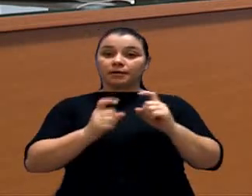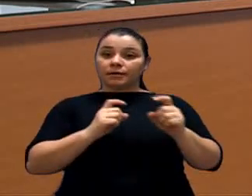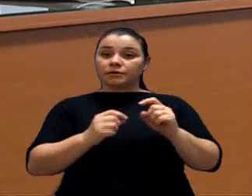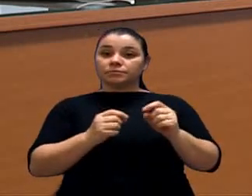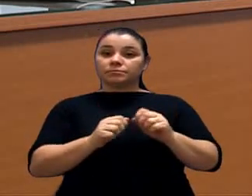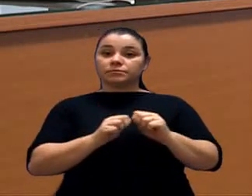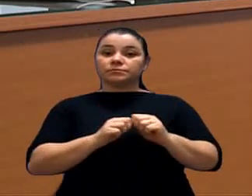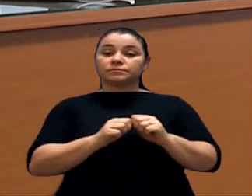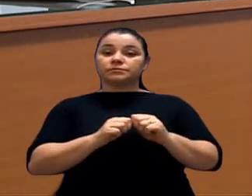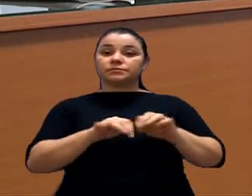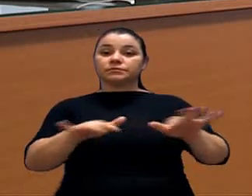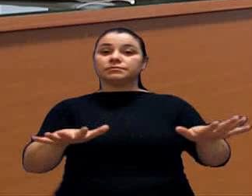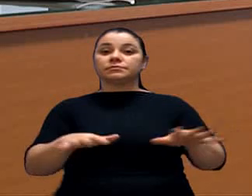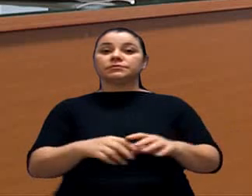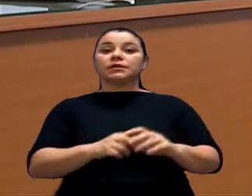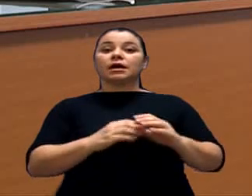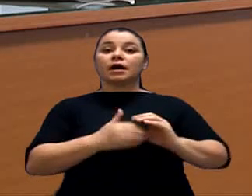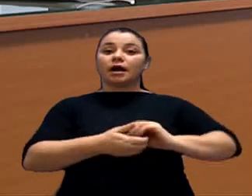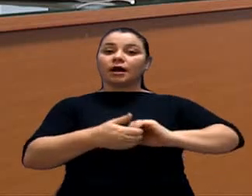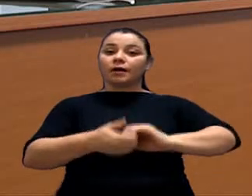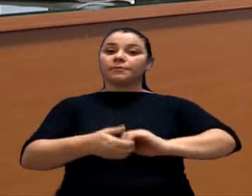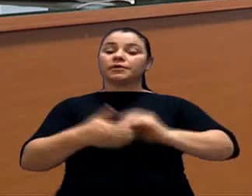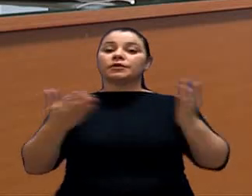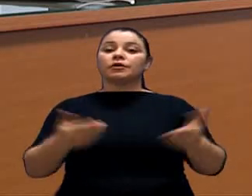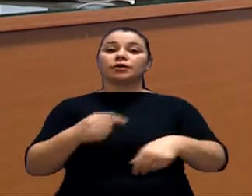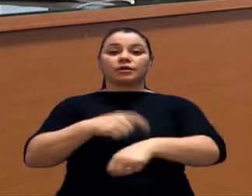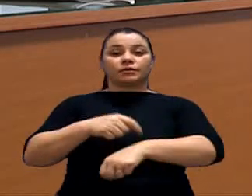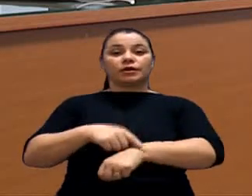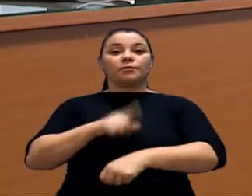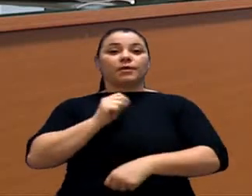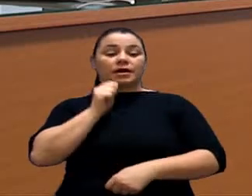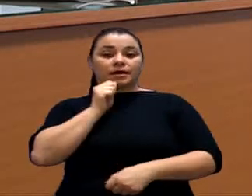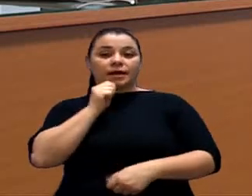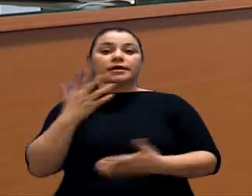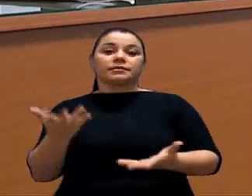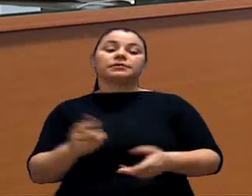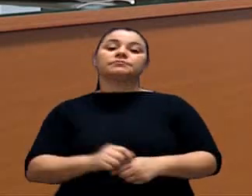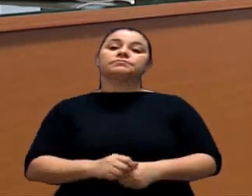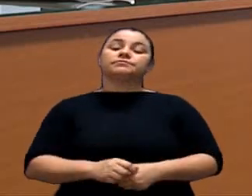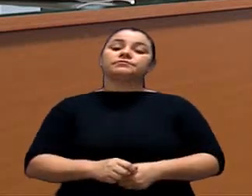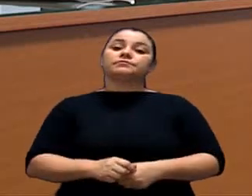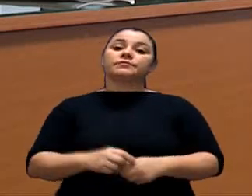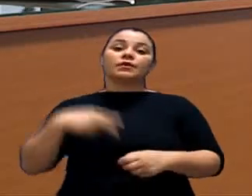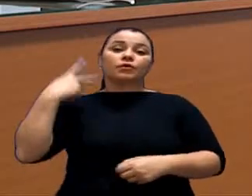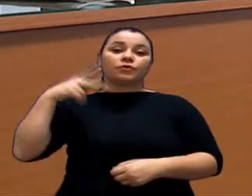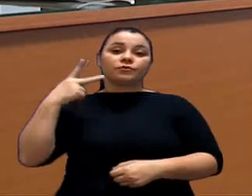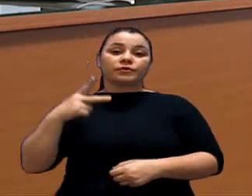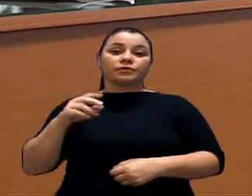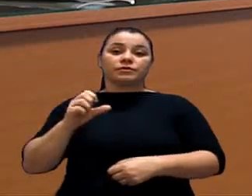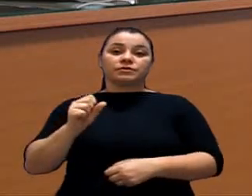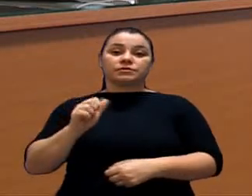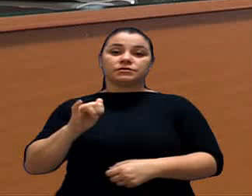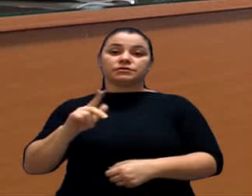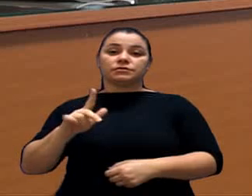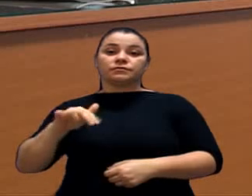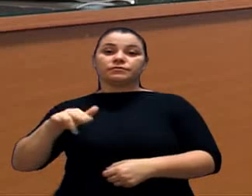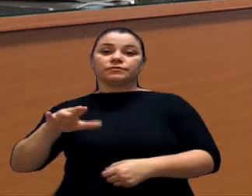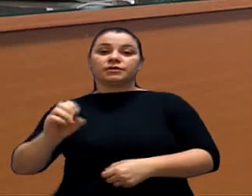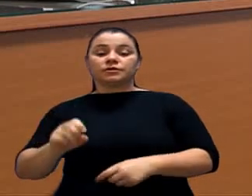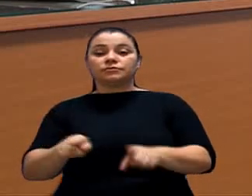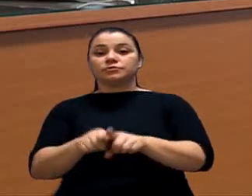vai fazer as homenagens agora. E depois a gente tem um tempo ainda no regimental, o vereador Silvano Júnior para